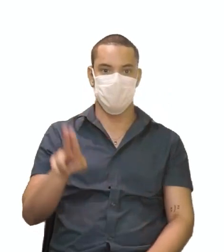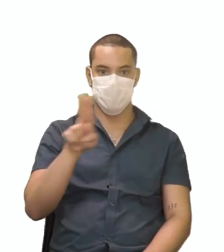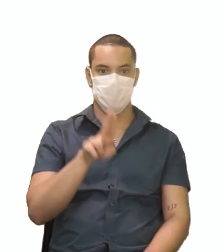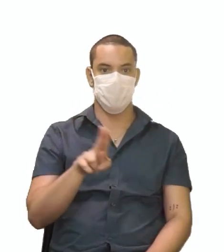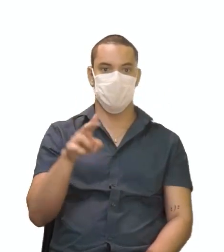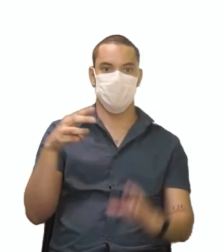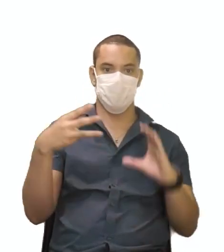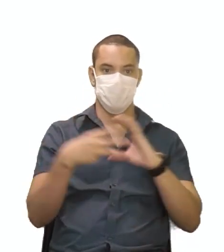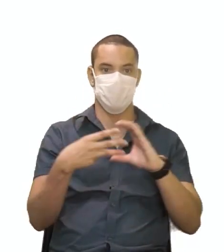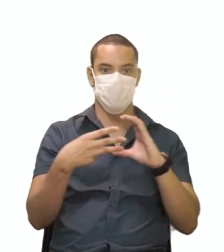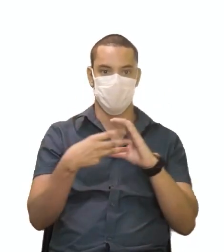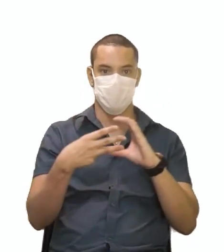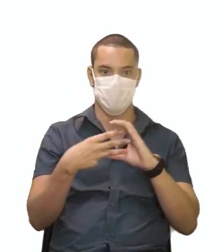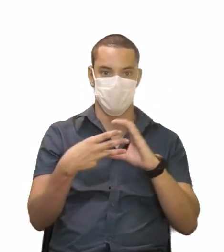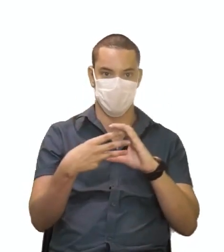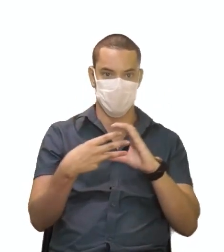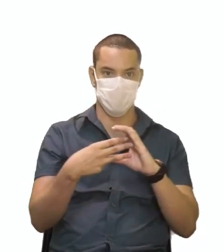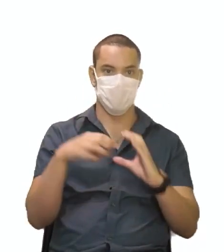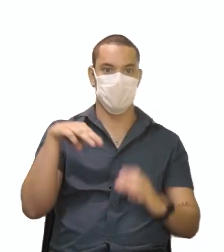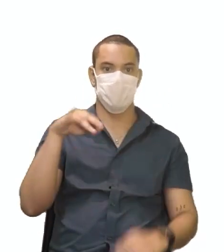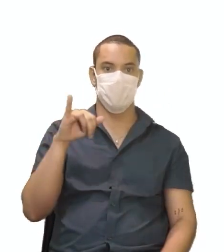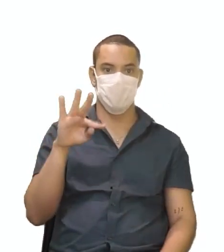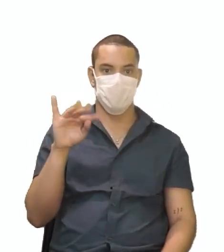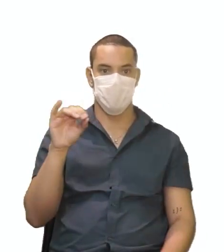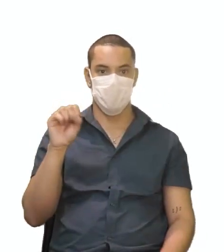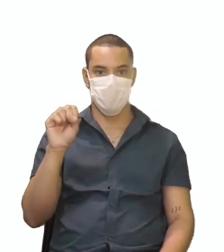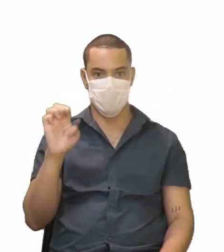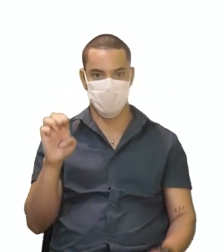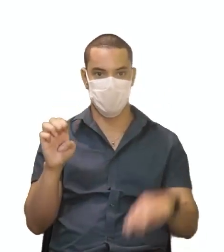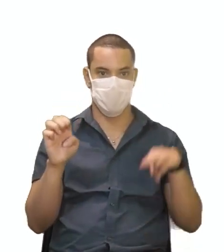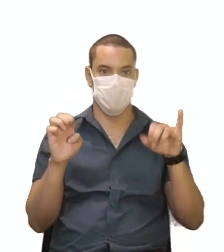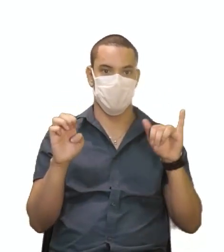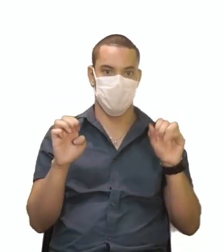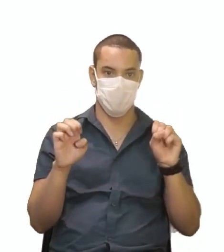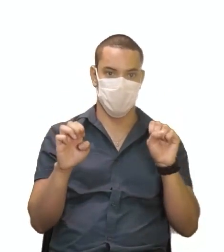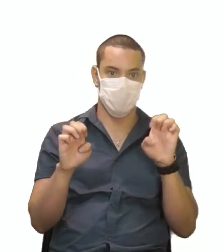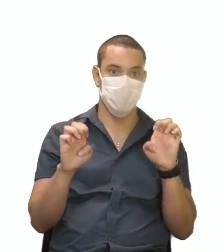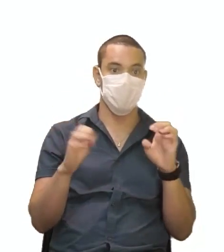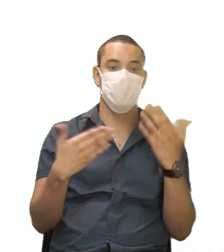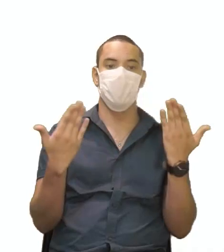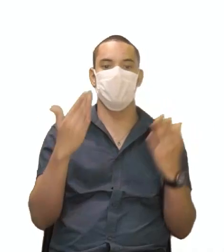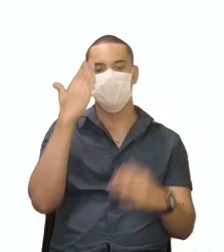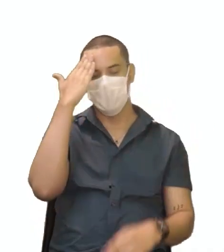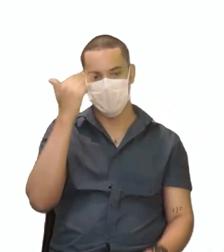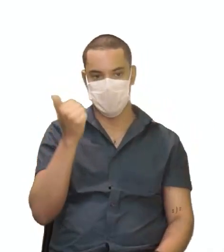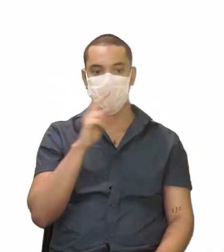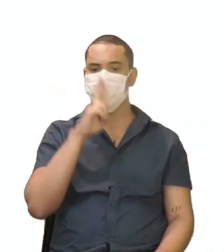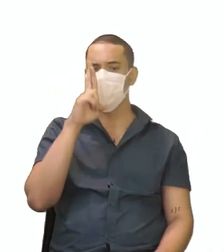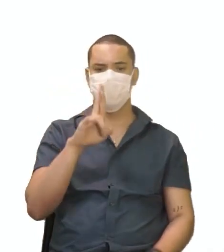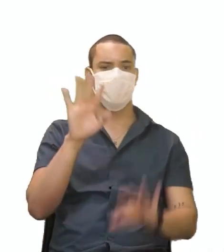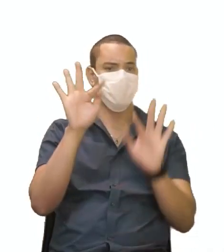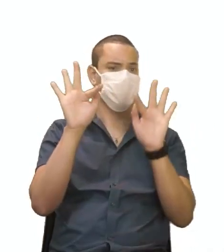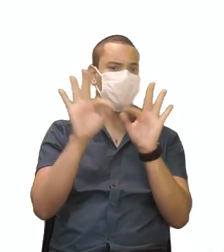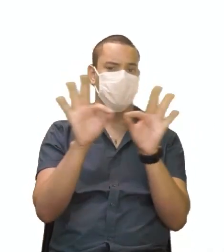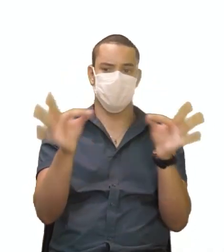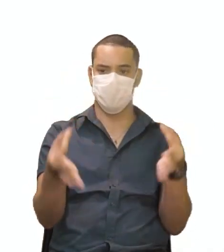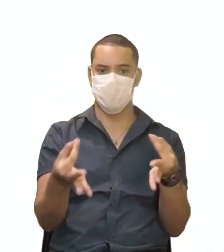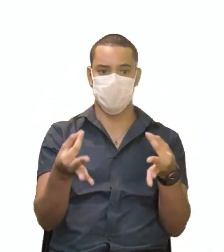unicelulares que utilizam o processo de mitose e organismos pluricelulares, tá? Então, olha lá,